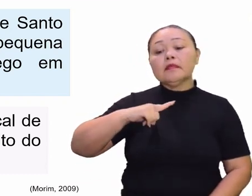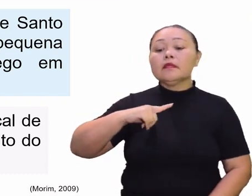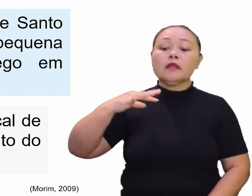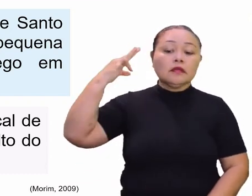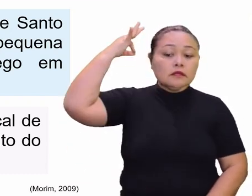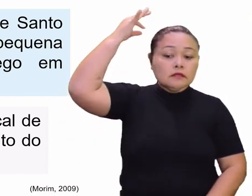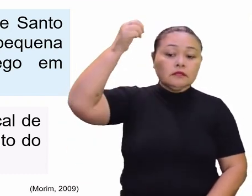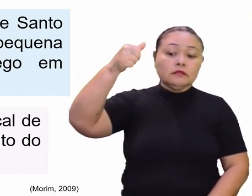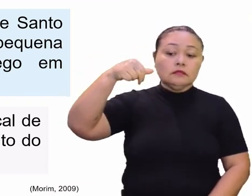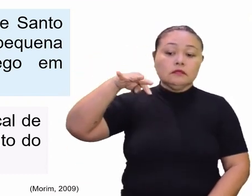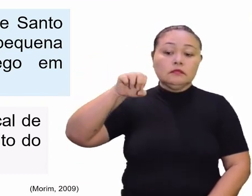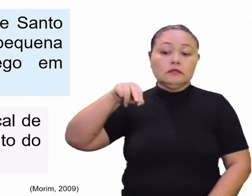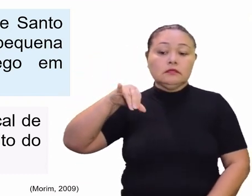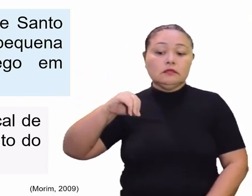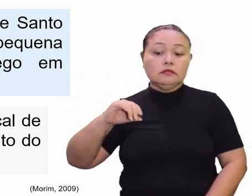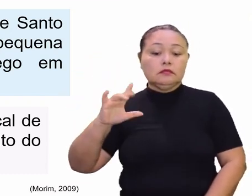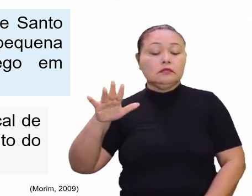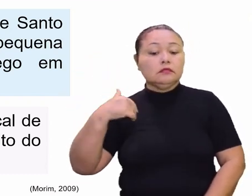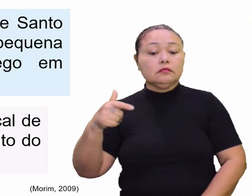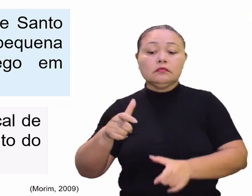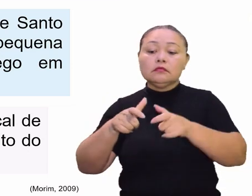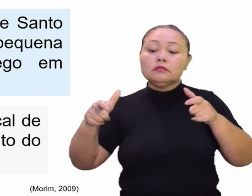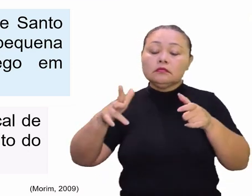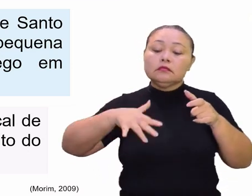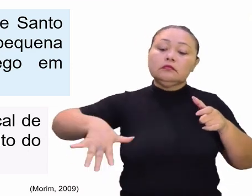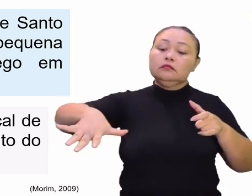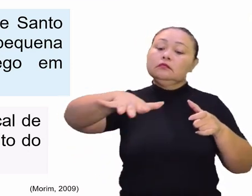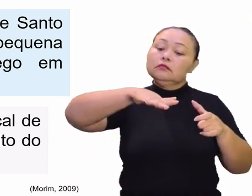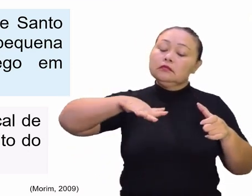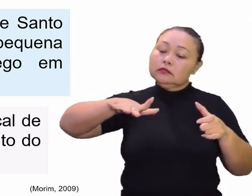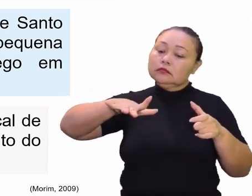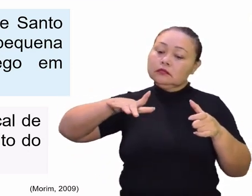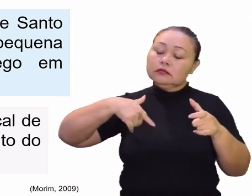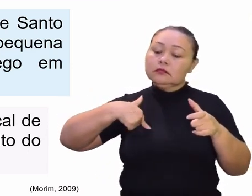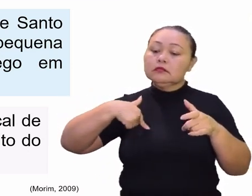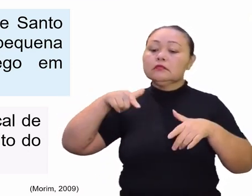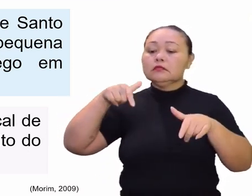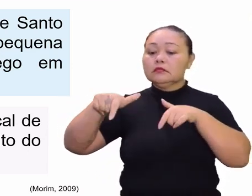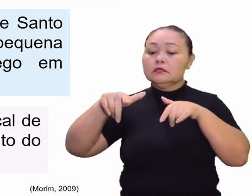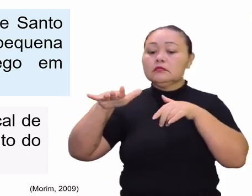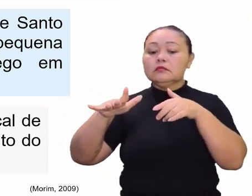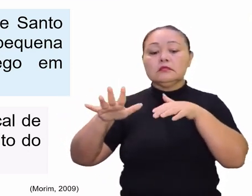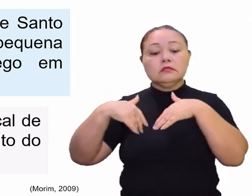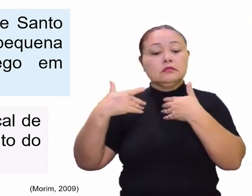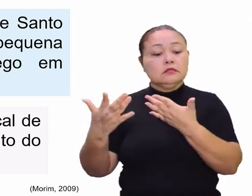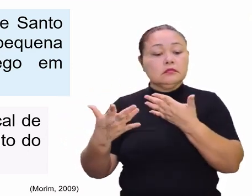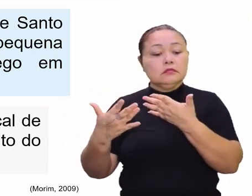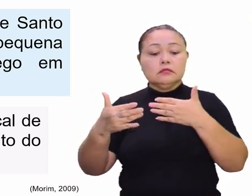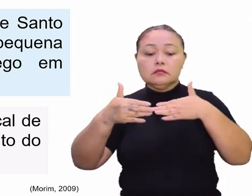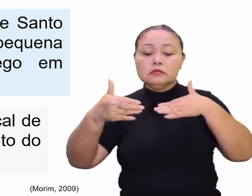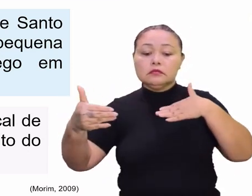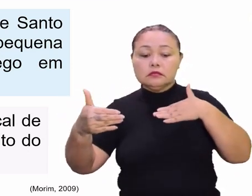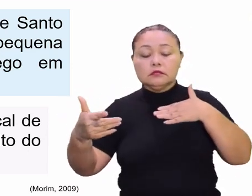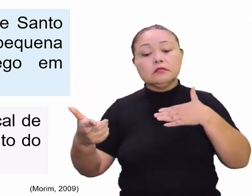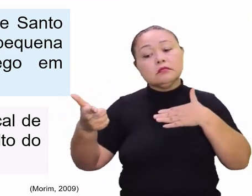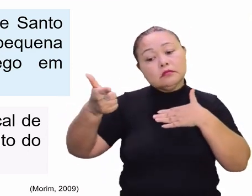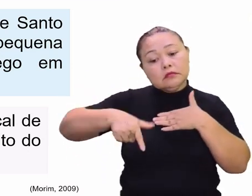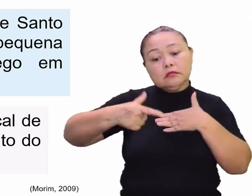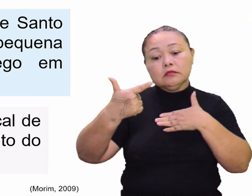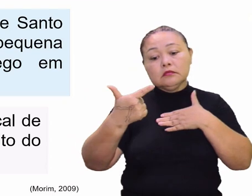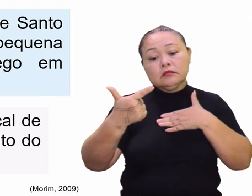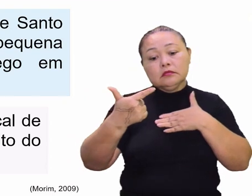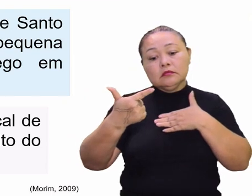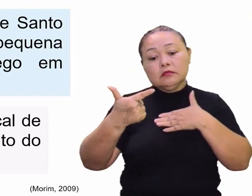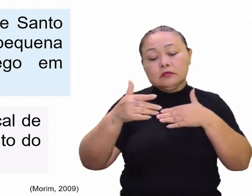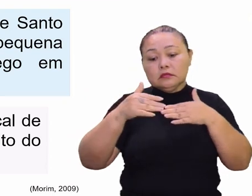Santo Antônio, a gente observava o quê? A maior parte lá de operários. Então, o trecho foi reativado, o